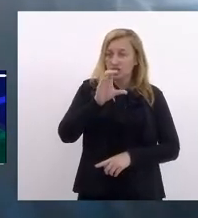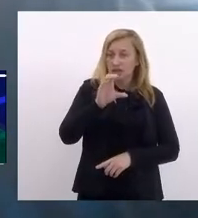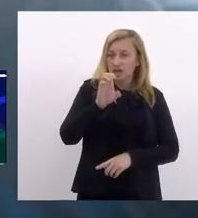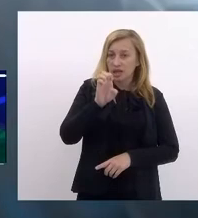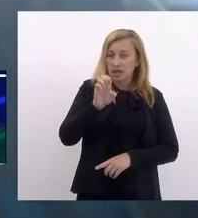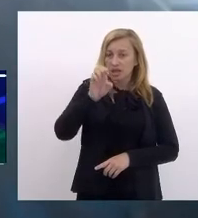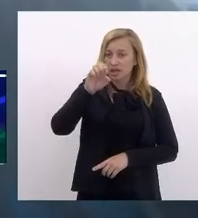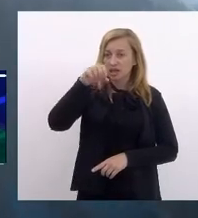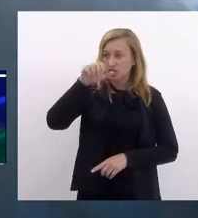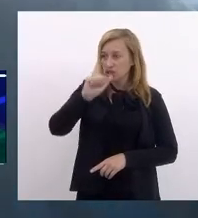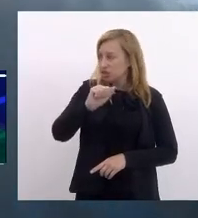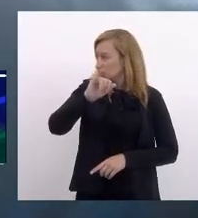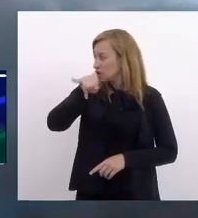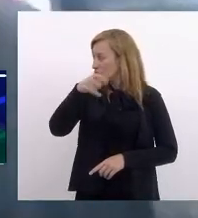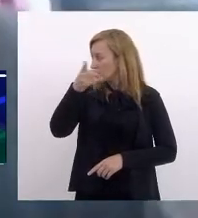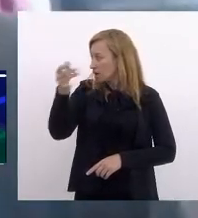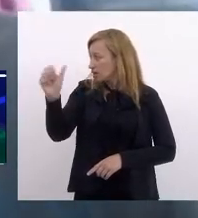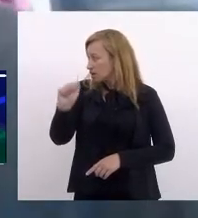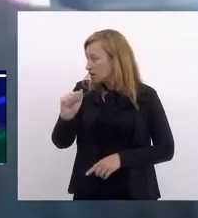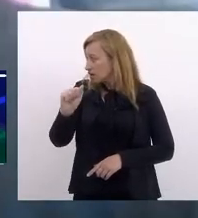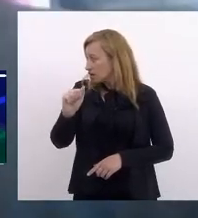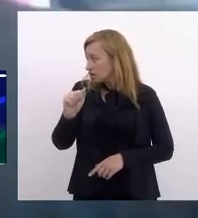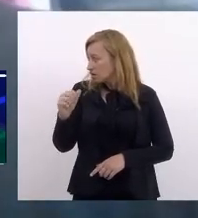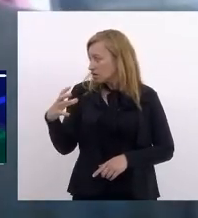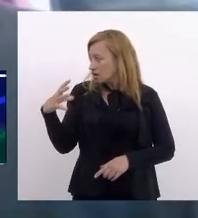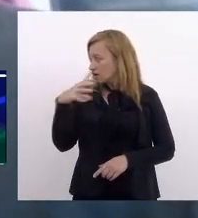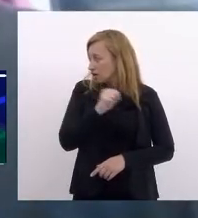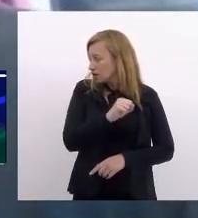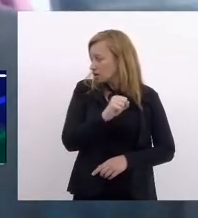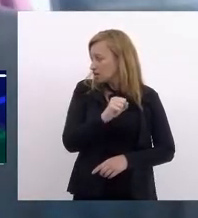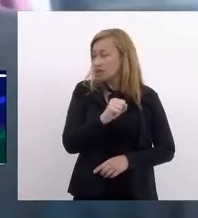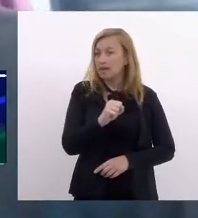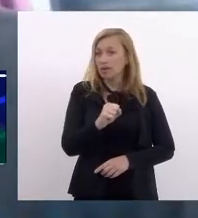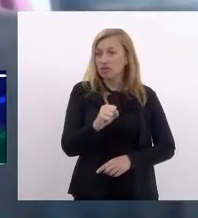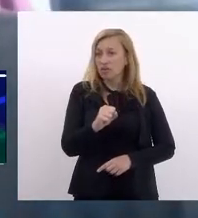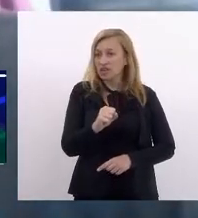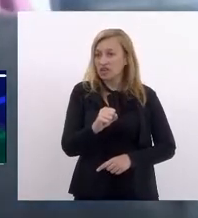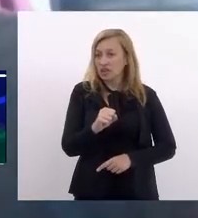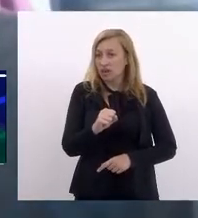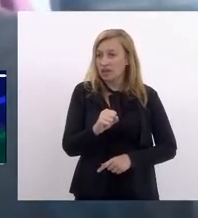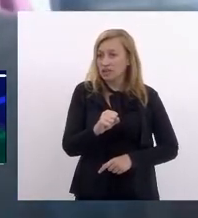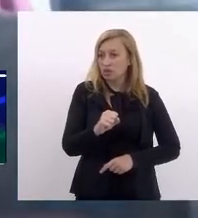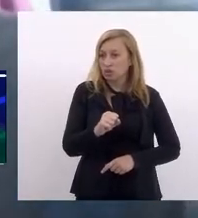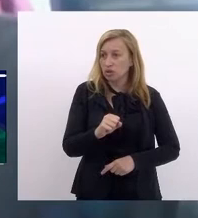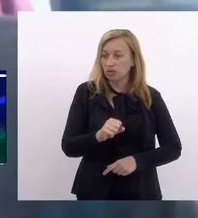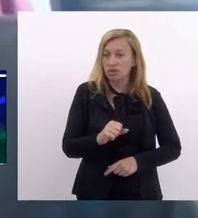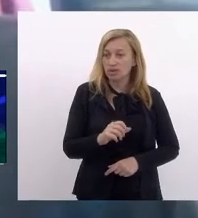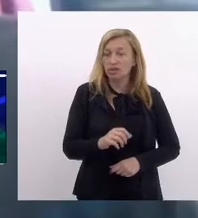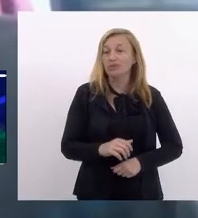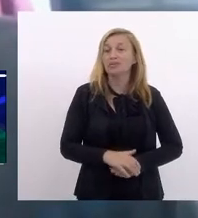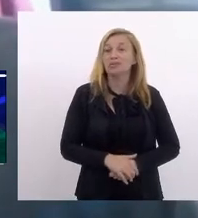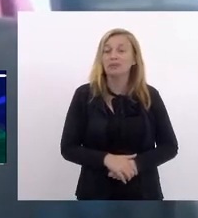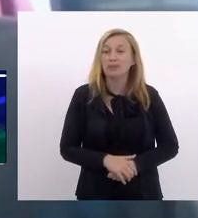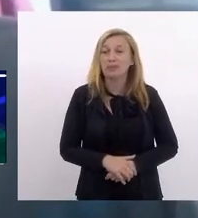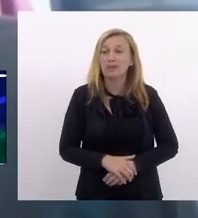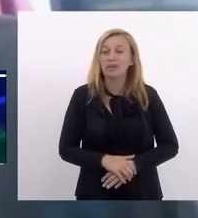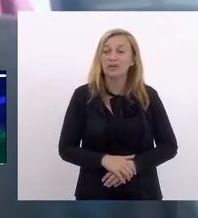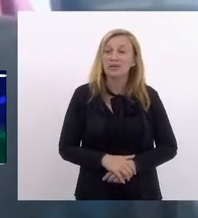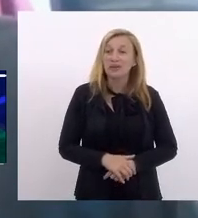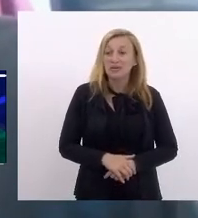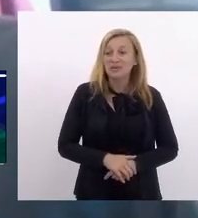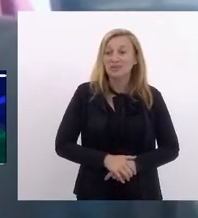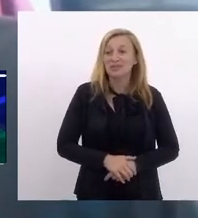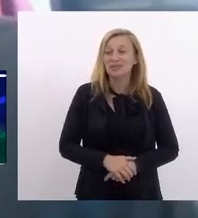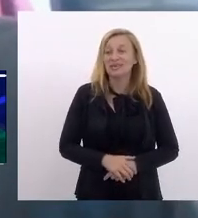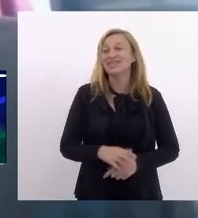precoce siderúrgica. E mais, alguns deputados e deputadas, agora com ênfase